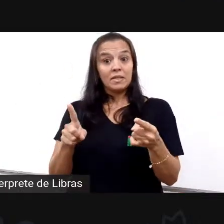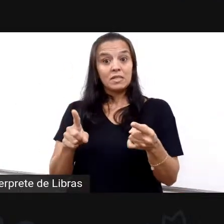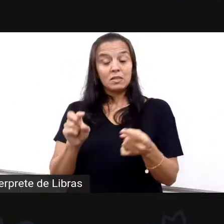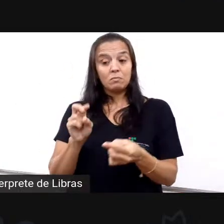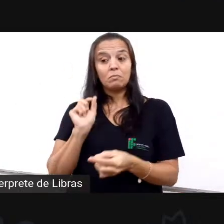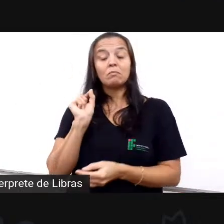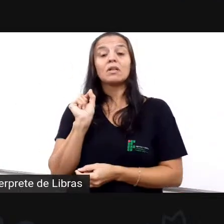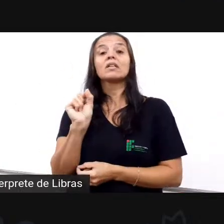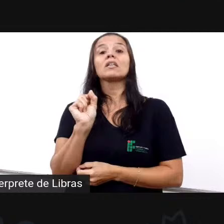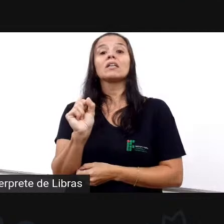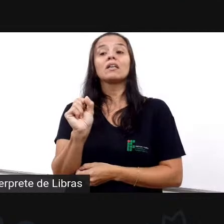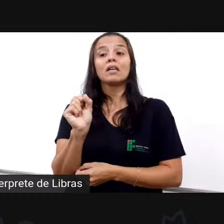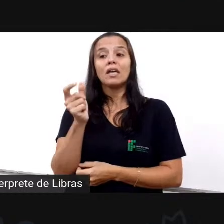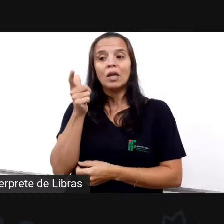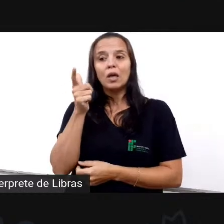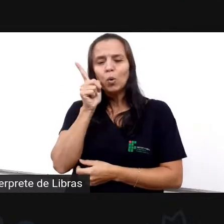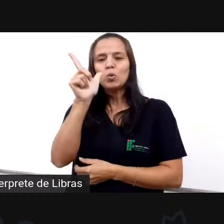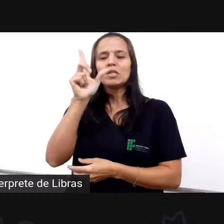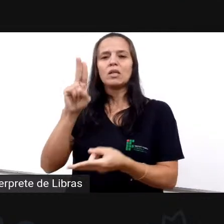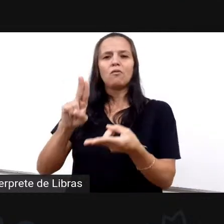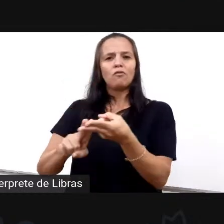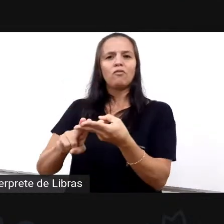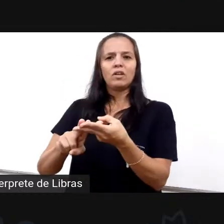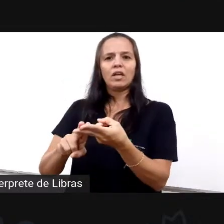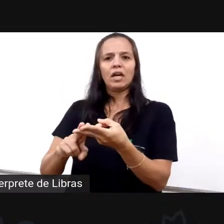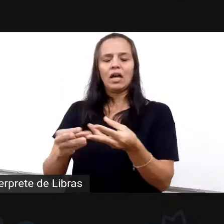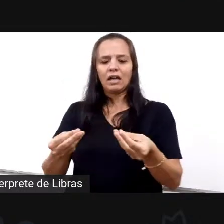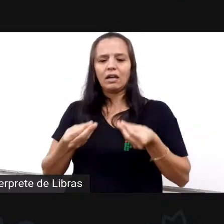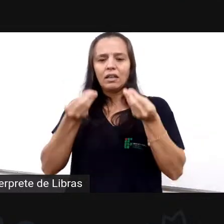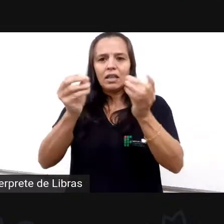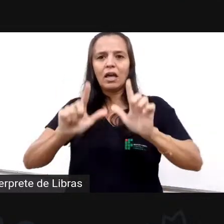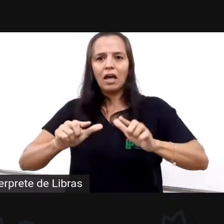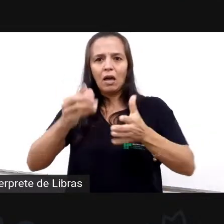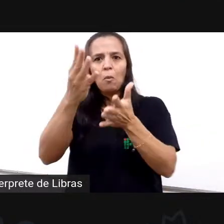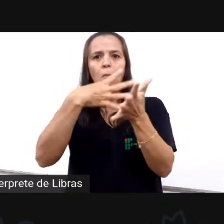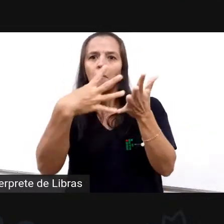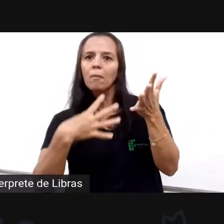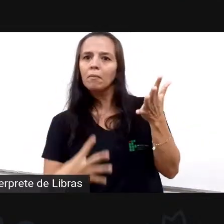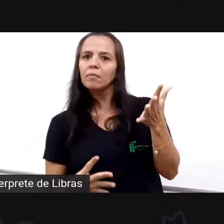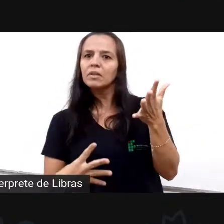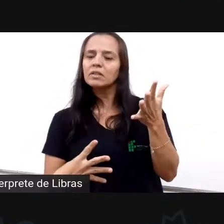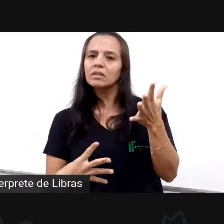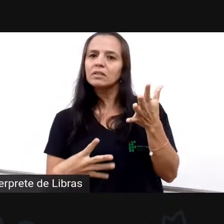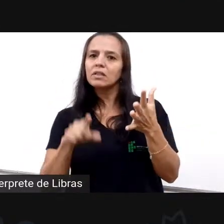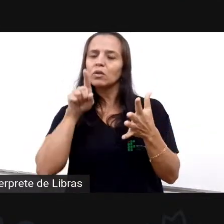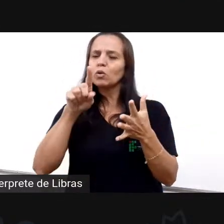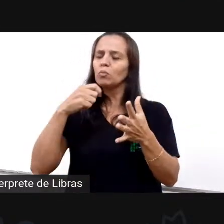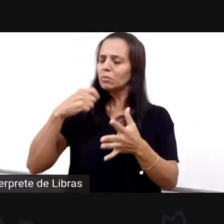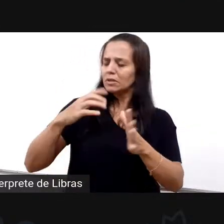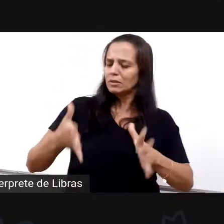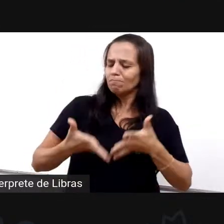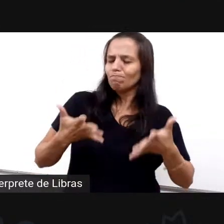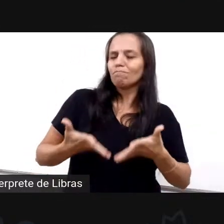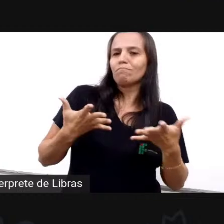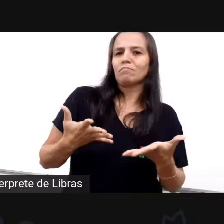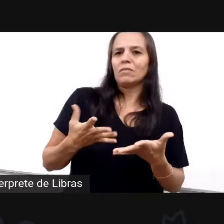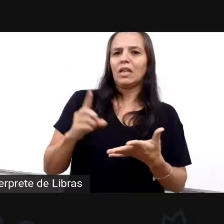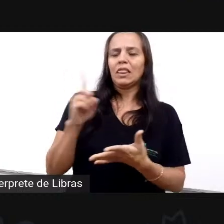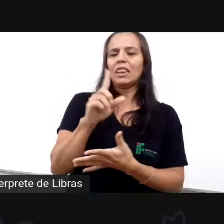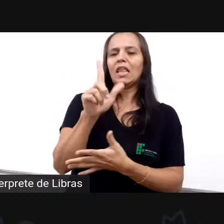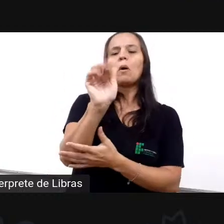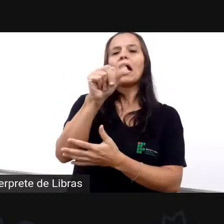ficaram, deixo a seguinte mensagem. Seja ambicioso, não